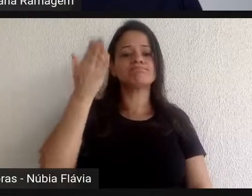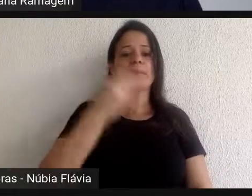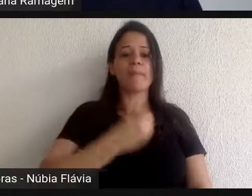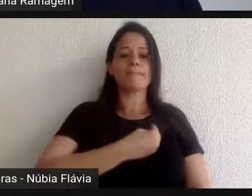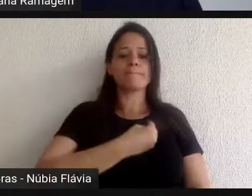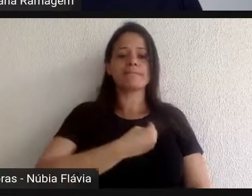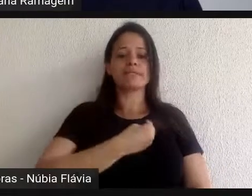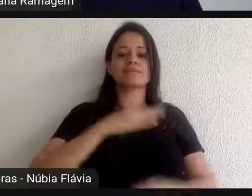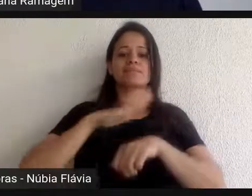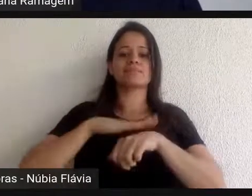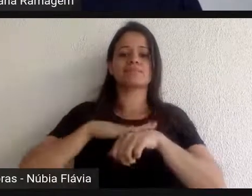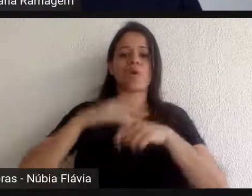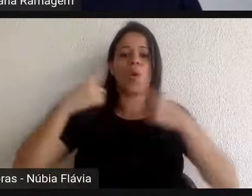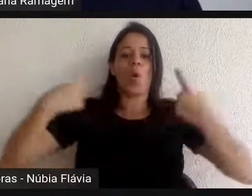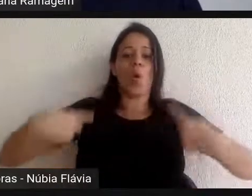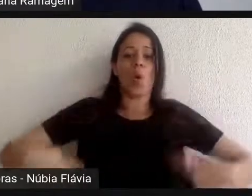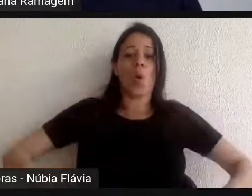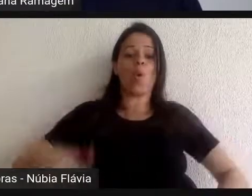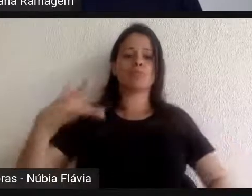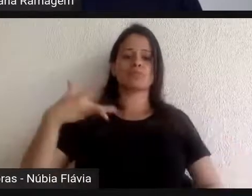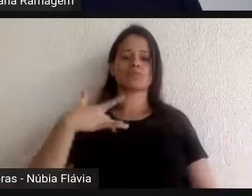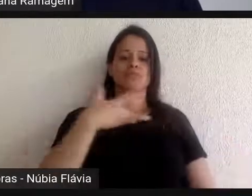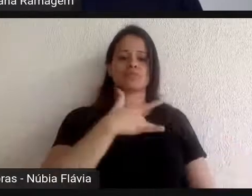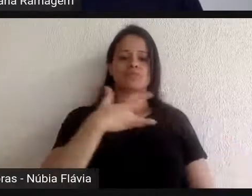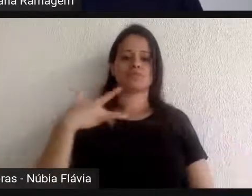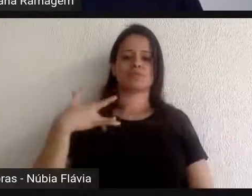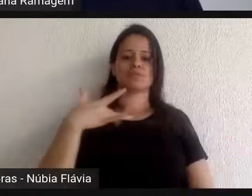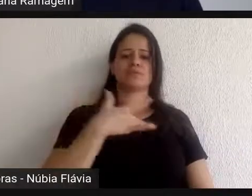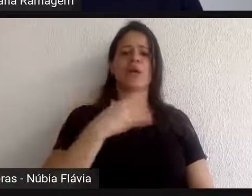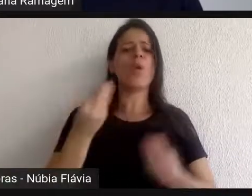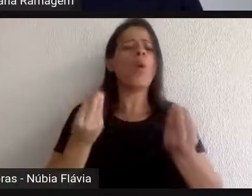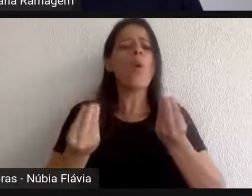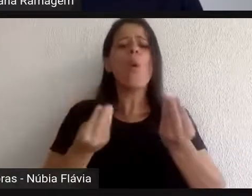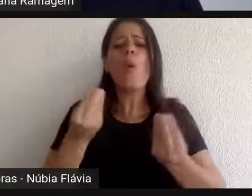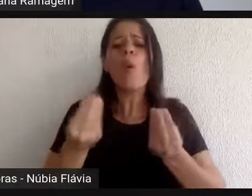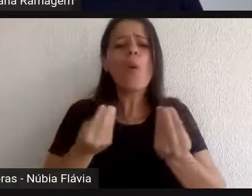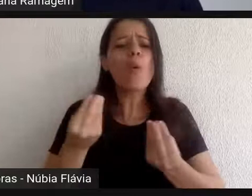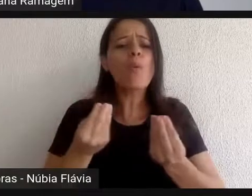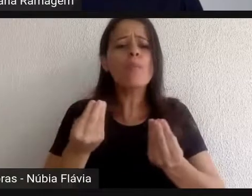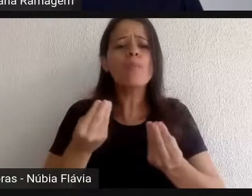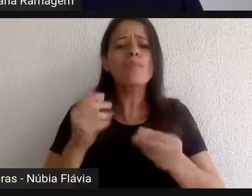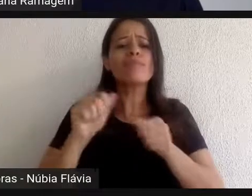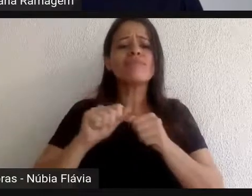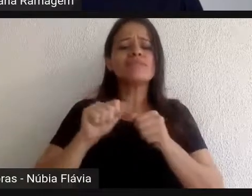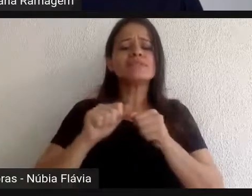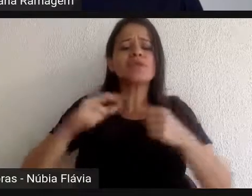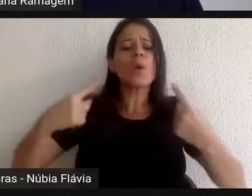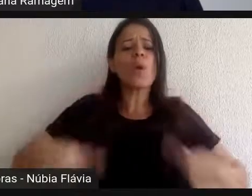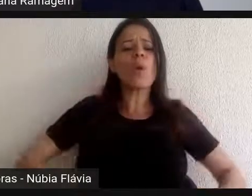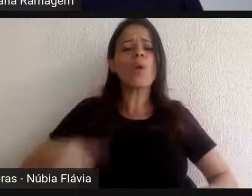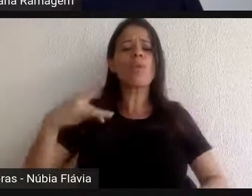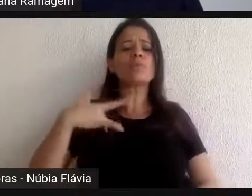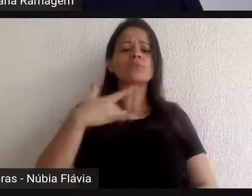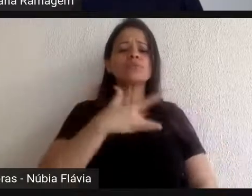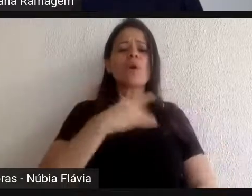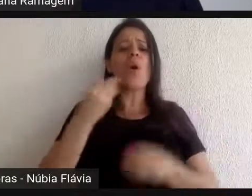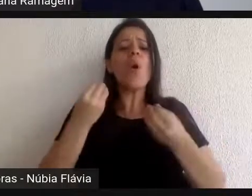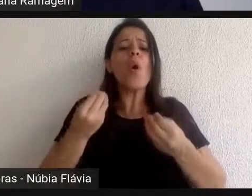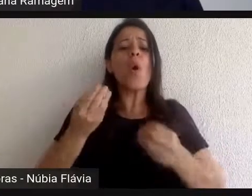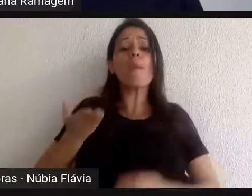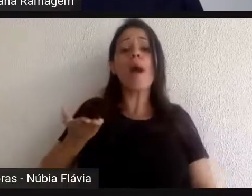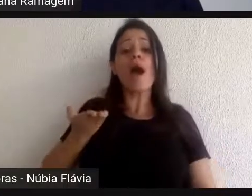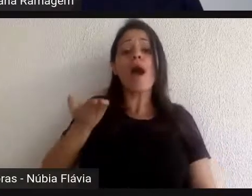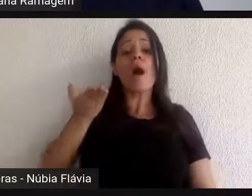ela está presente no próprio ato de manter o corpo são. Como é que você consegue